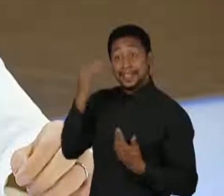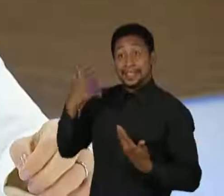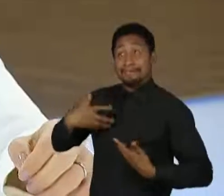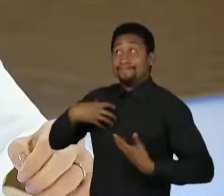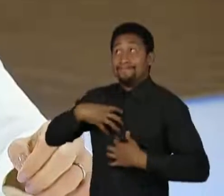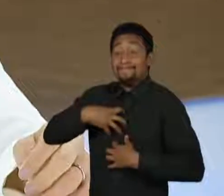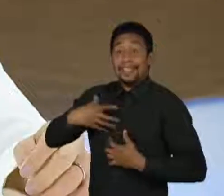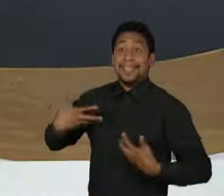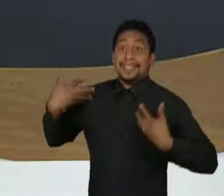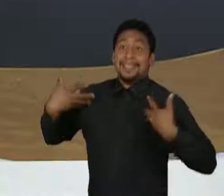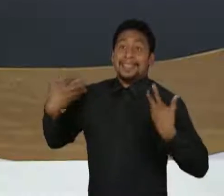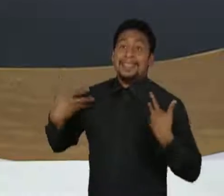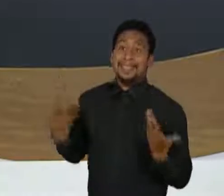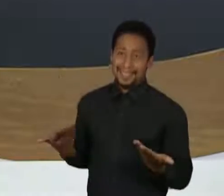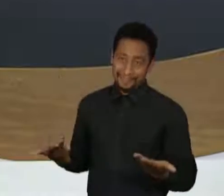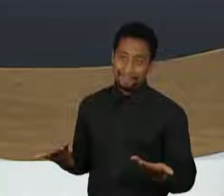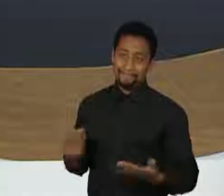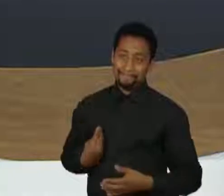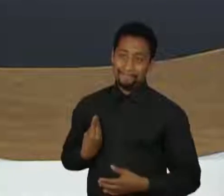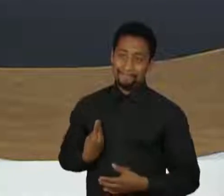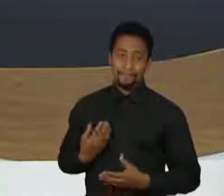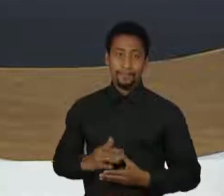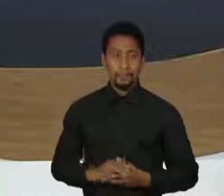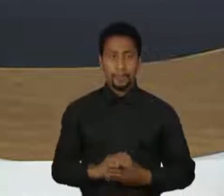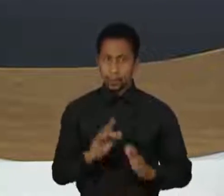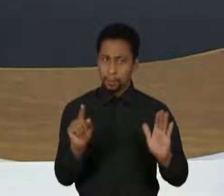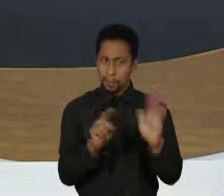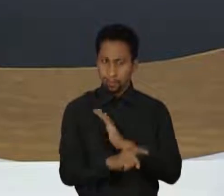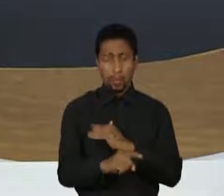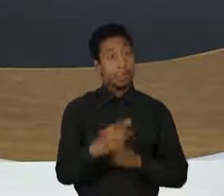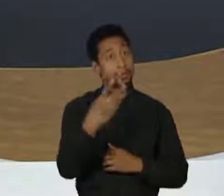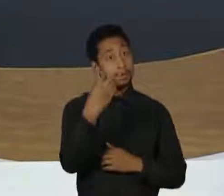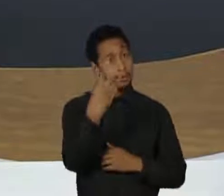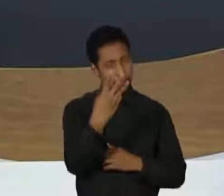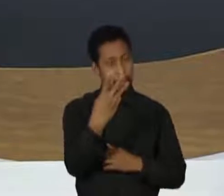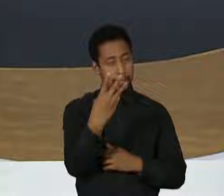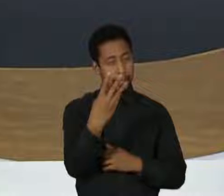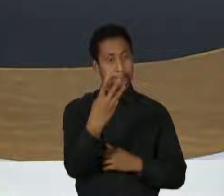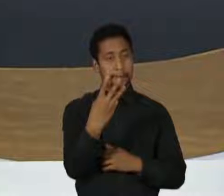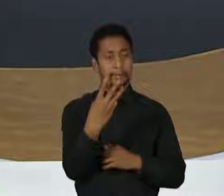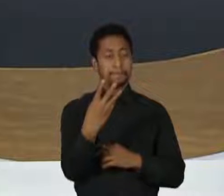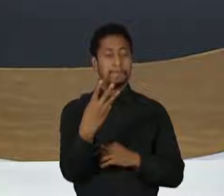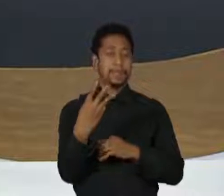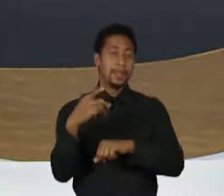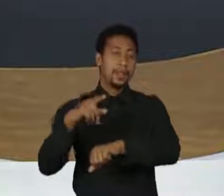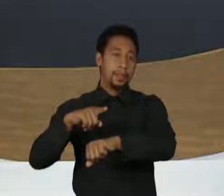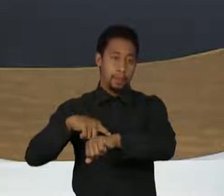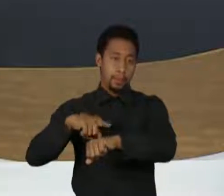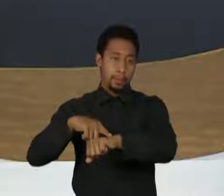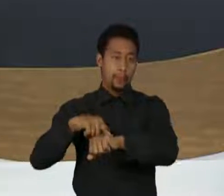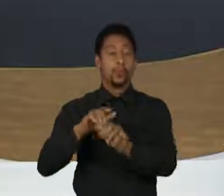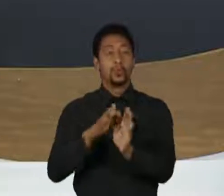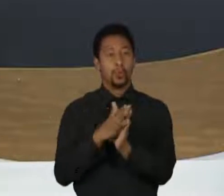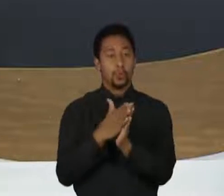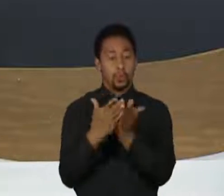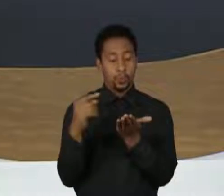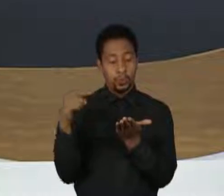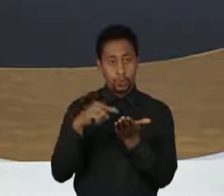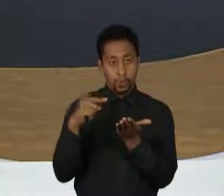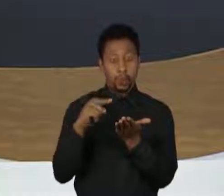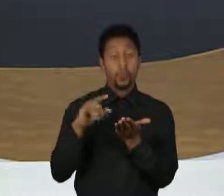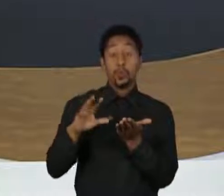queria começar te perguntando sobre os três tempos de tudo é Rio né o tempo que ele passou em gestação com